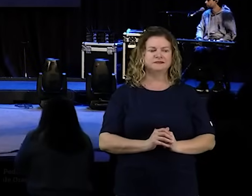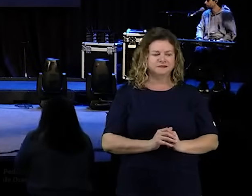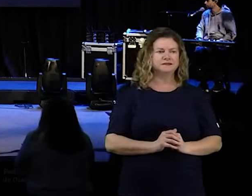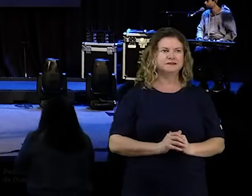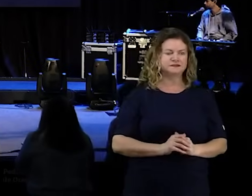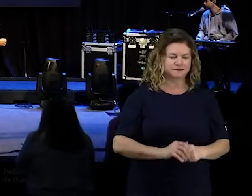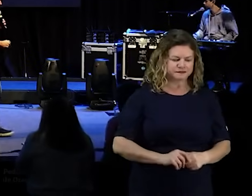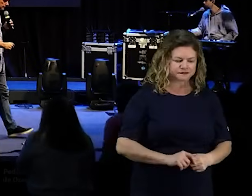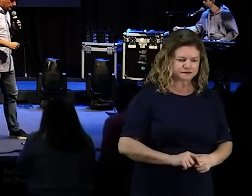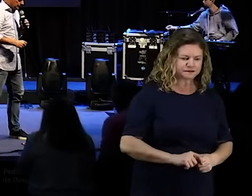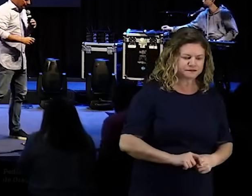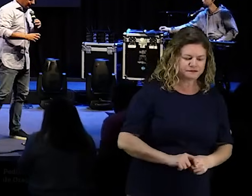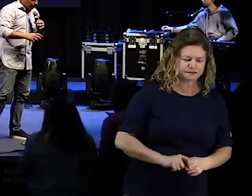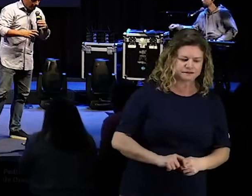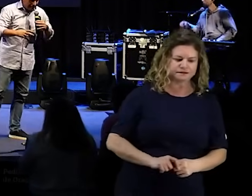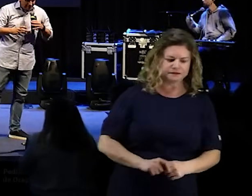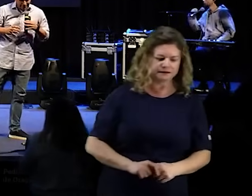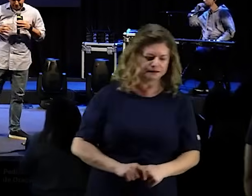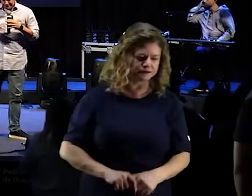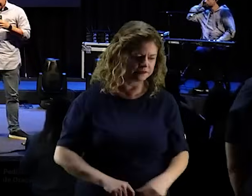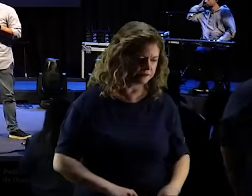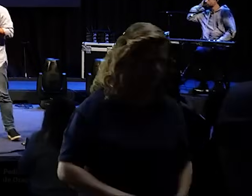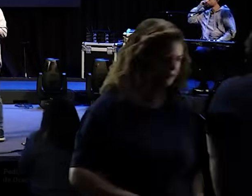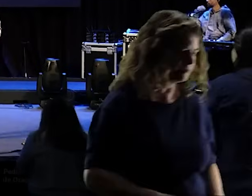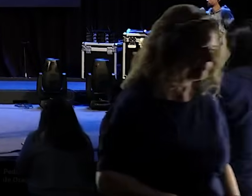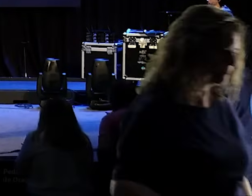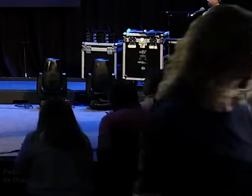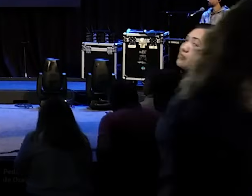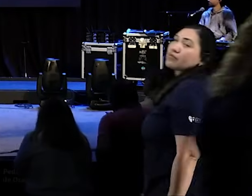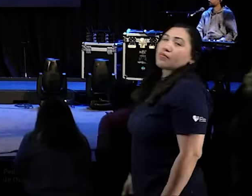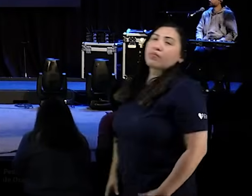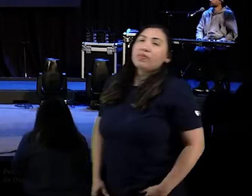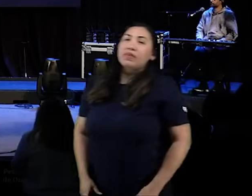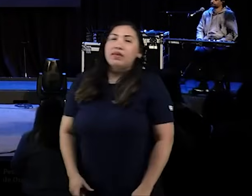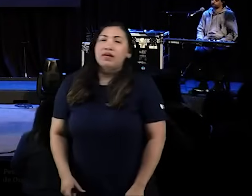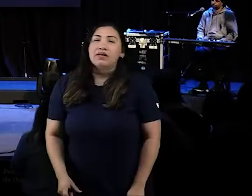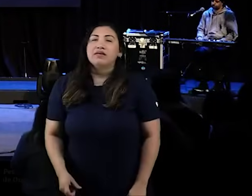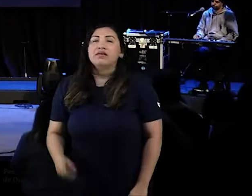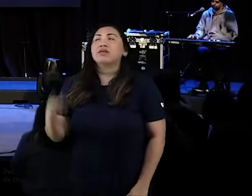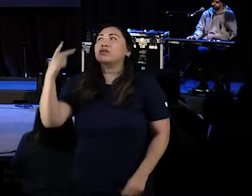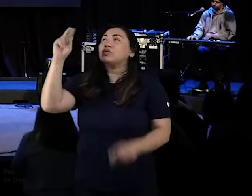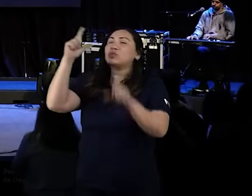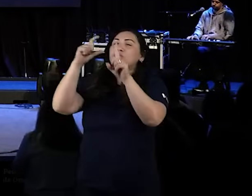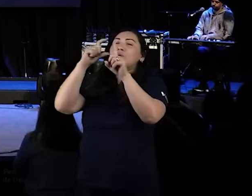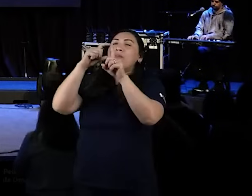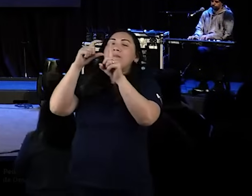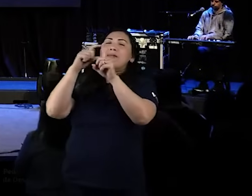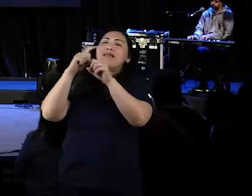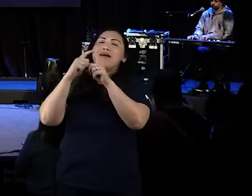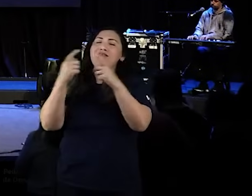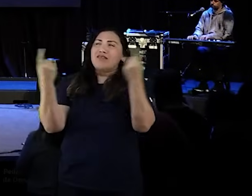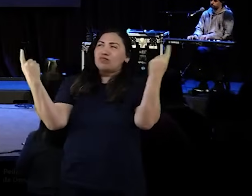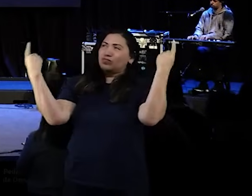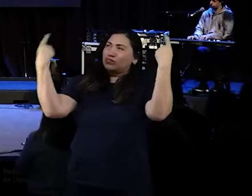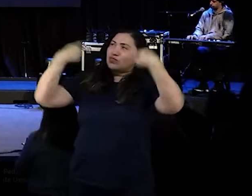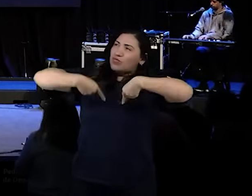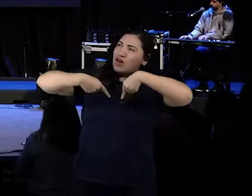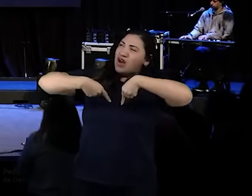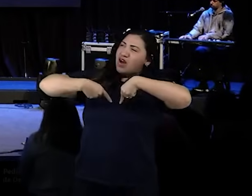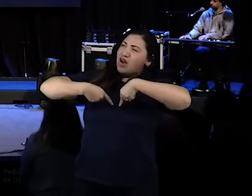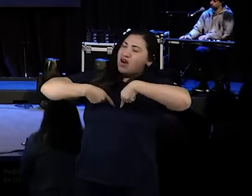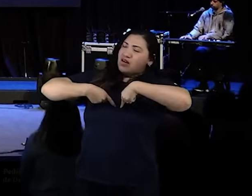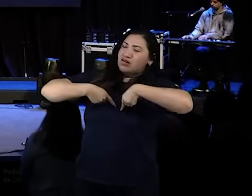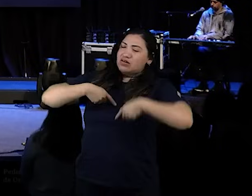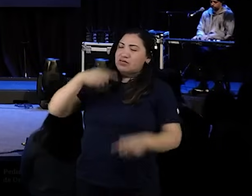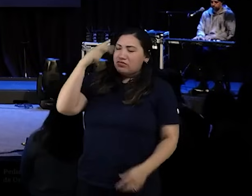meu pai tua palavra se confronta comigo tua